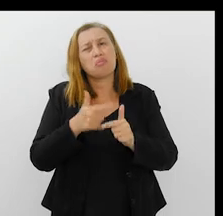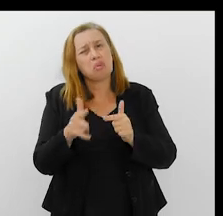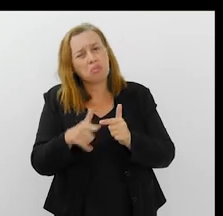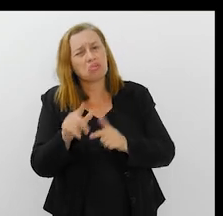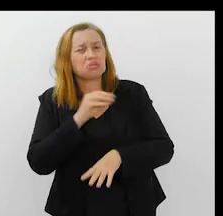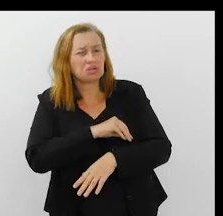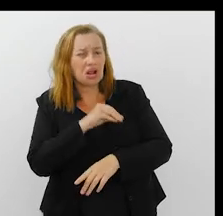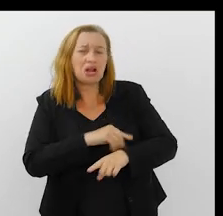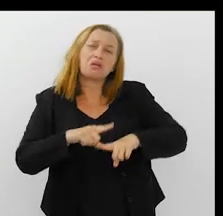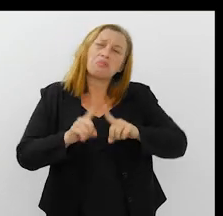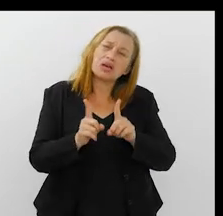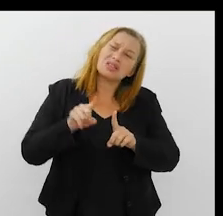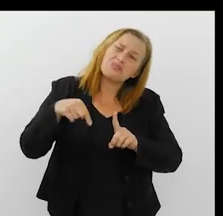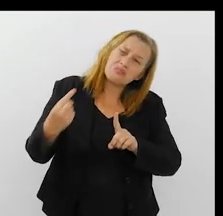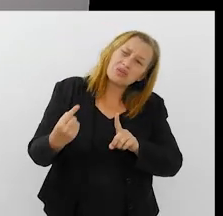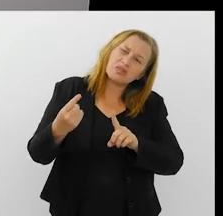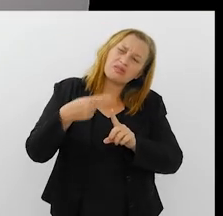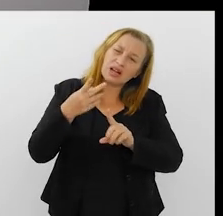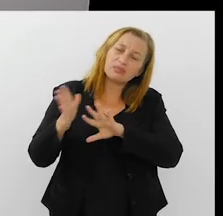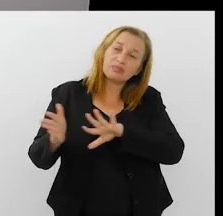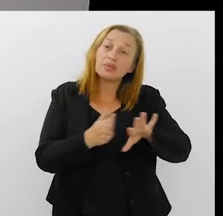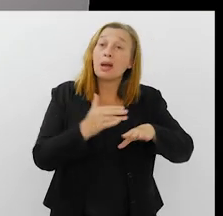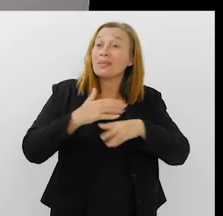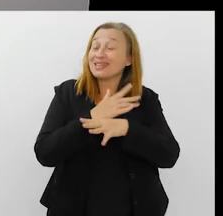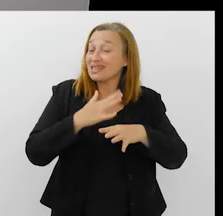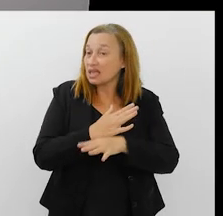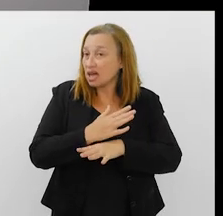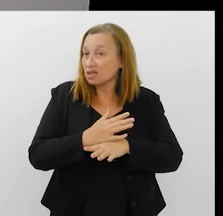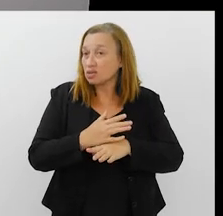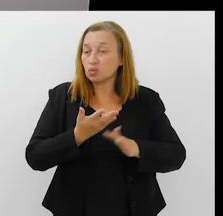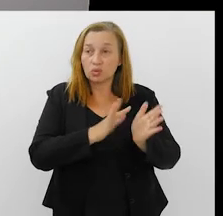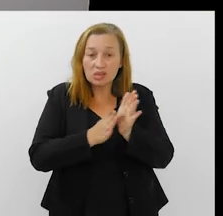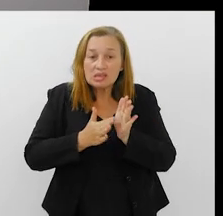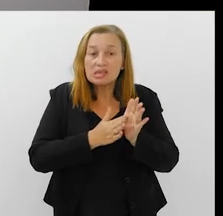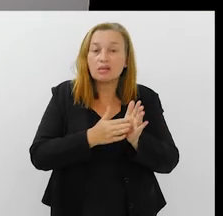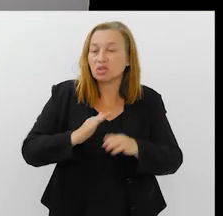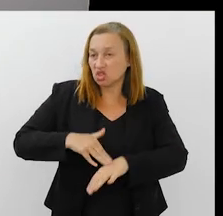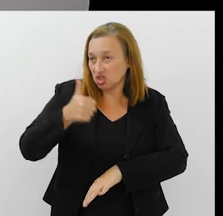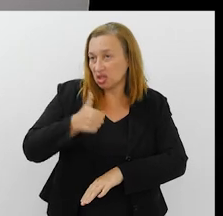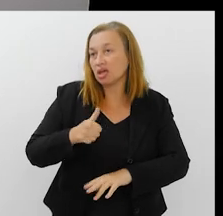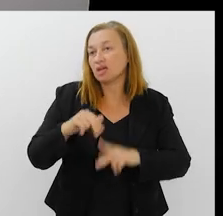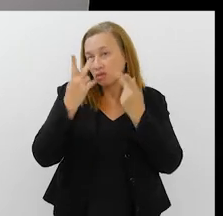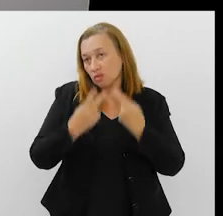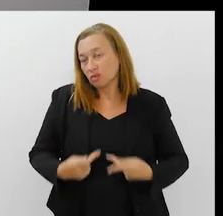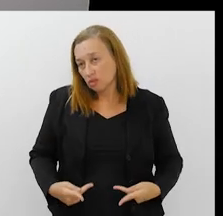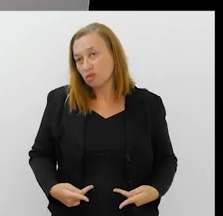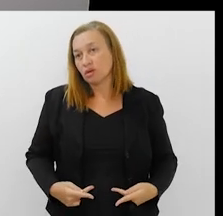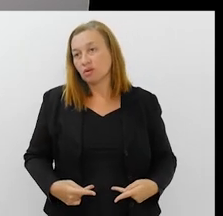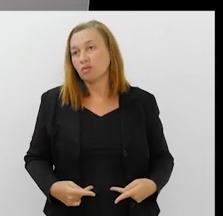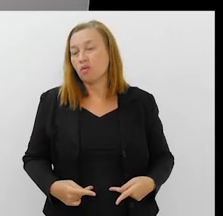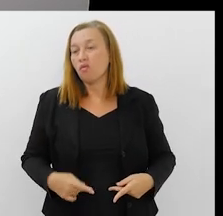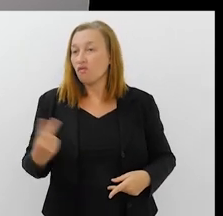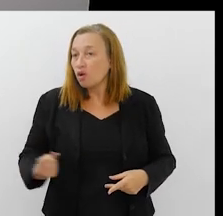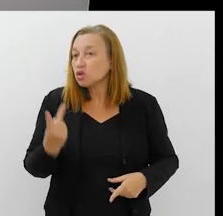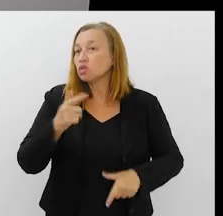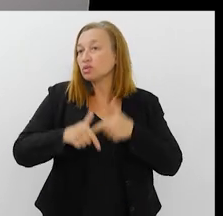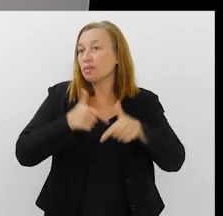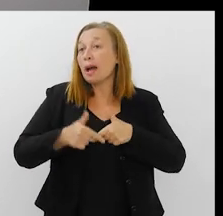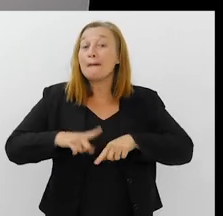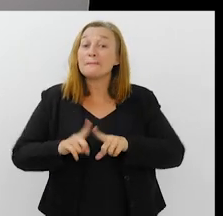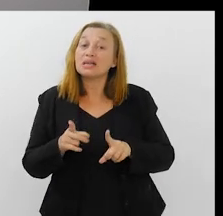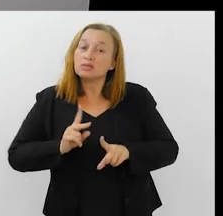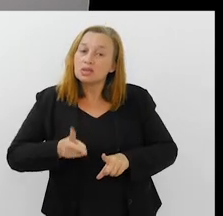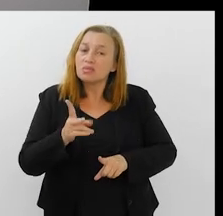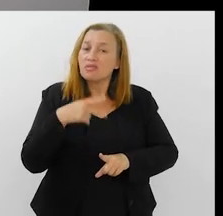salariais que a gente depois conversa, mas a Cidade do Samba deu dignidade, né, para o trabalhador, valorizou o